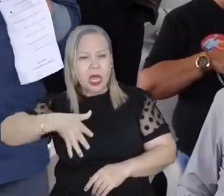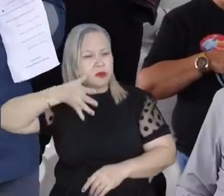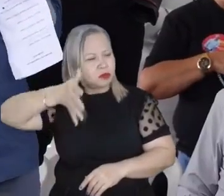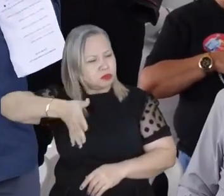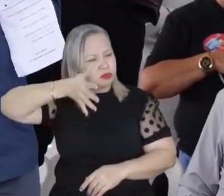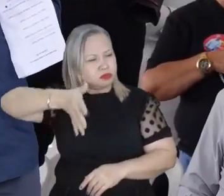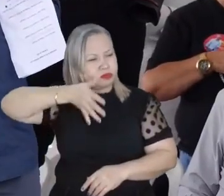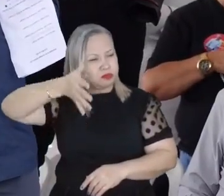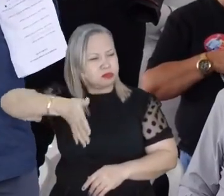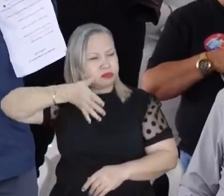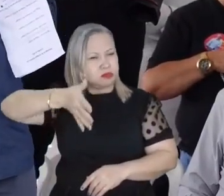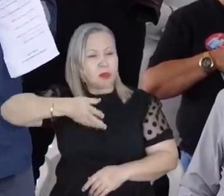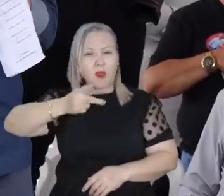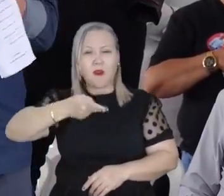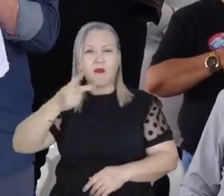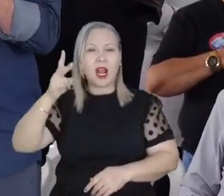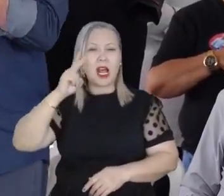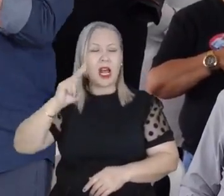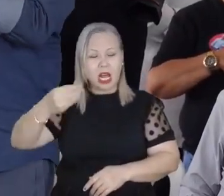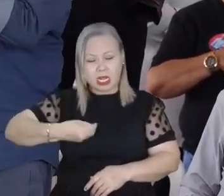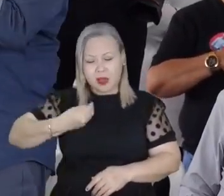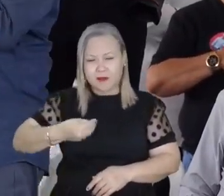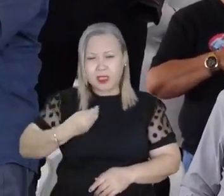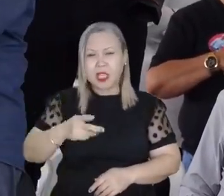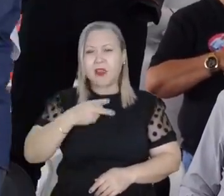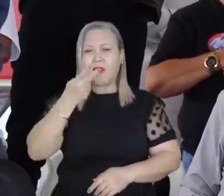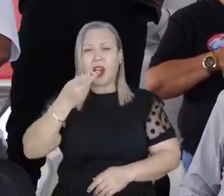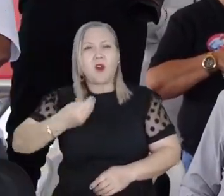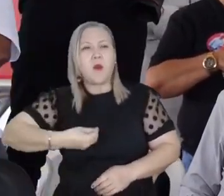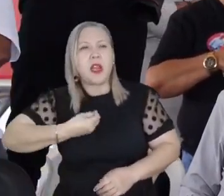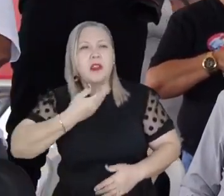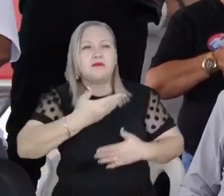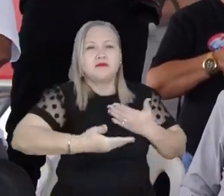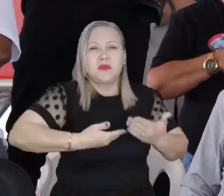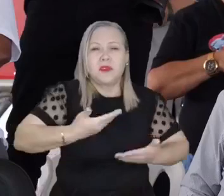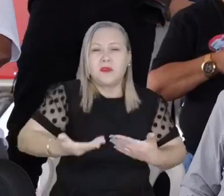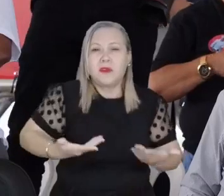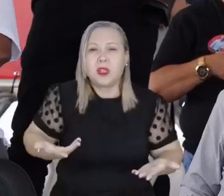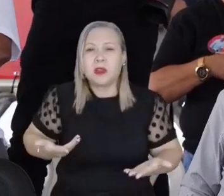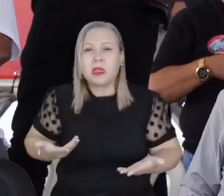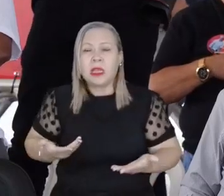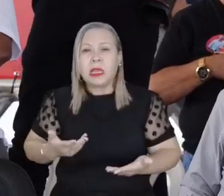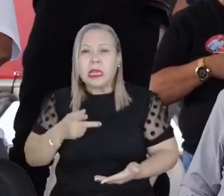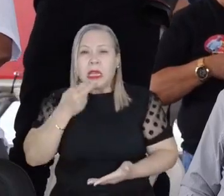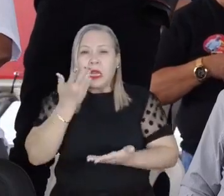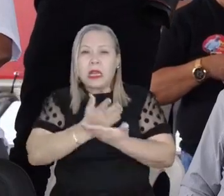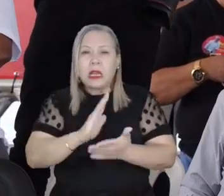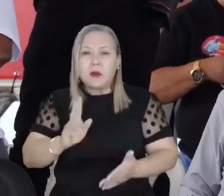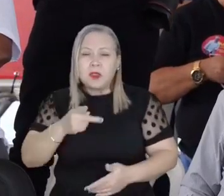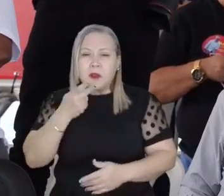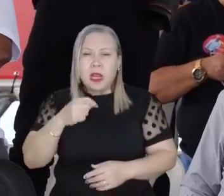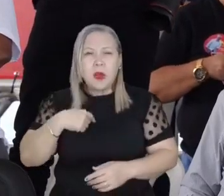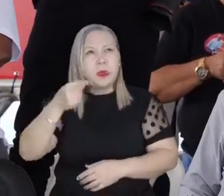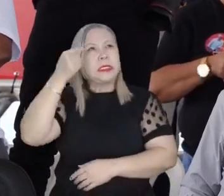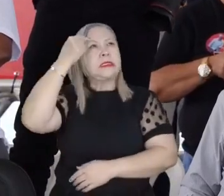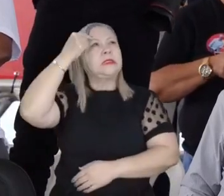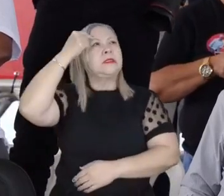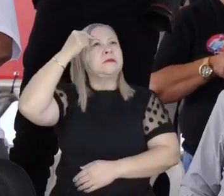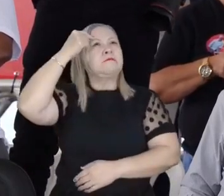ele sobreviveu. Ele acabou de falar, eu pensei comigo, encontrei o meu